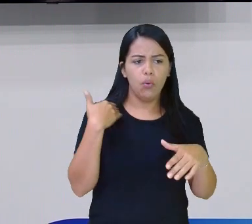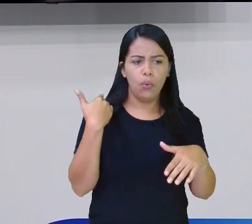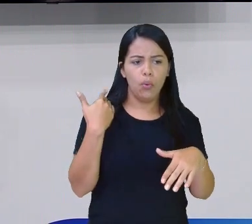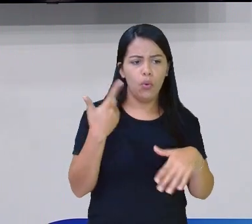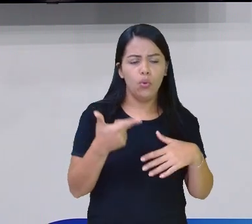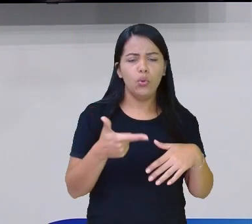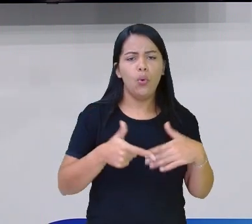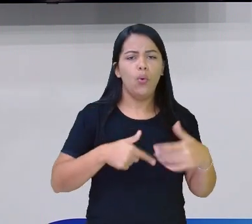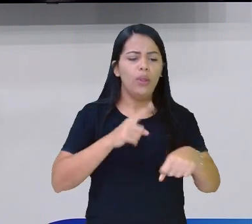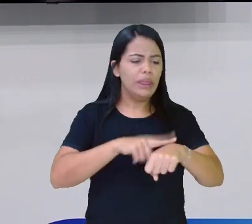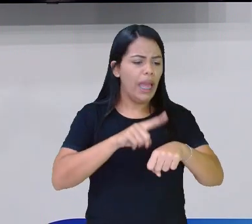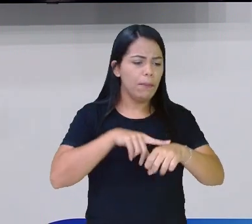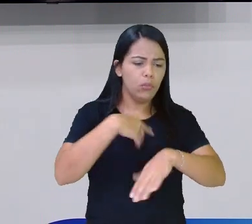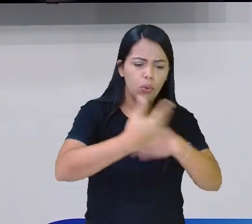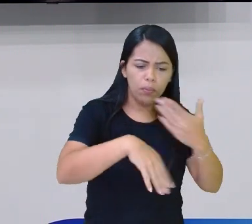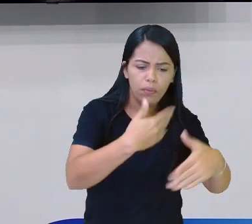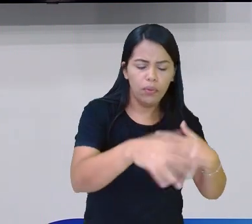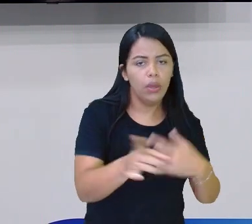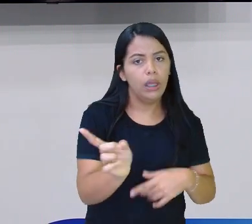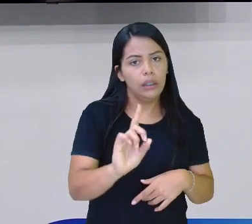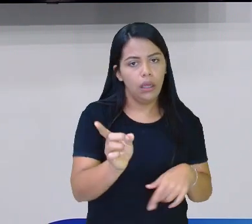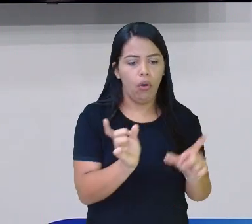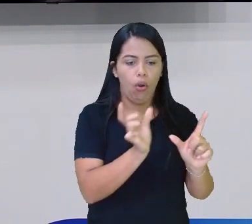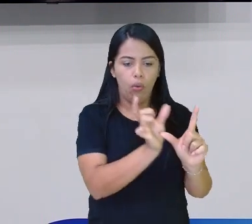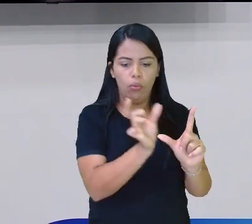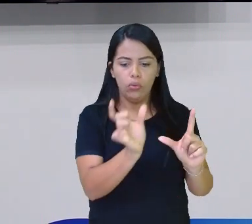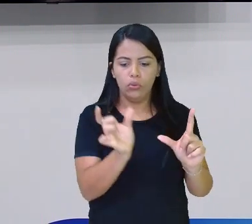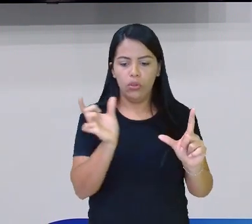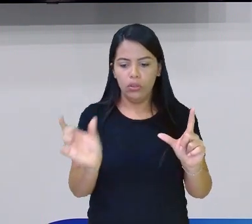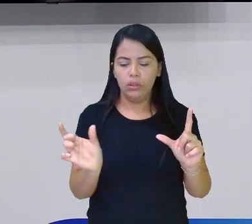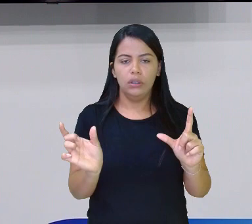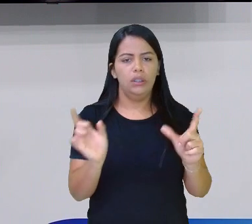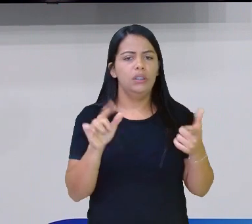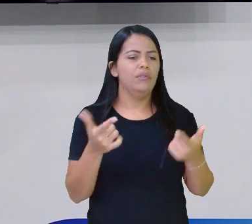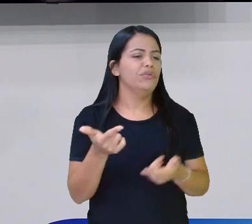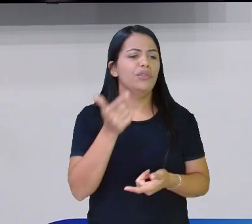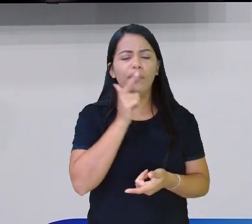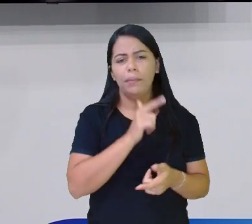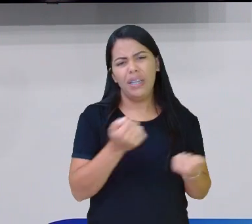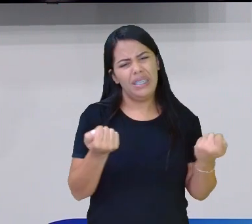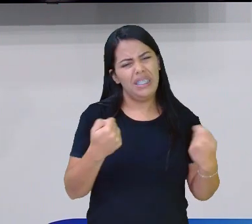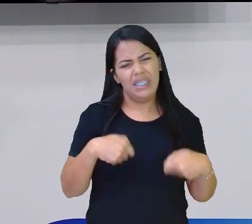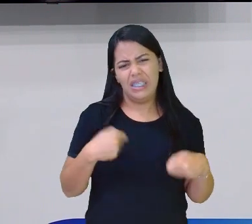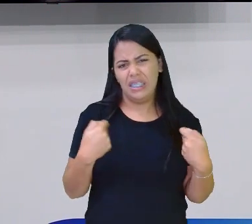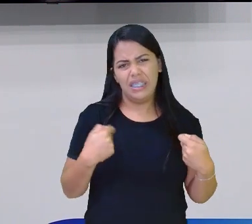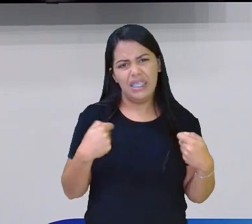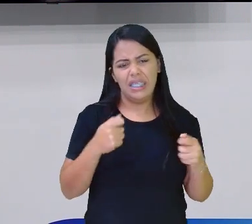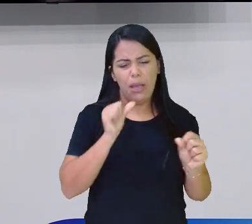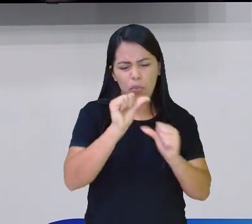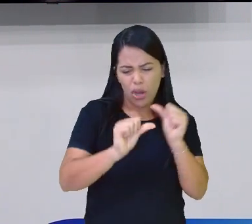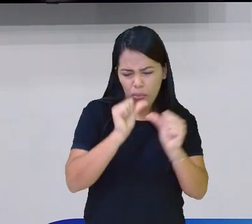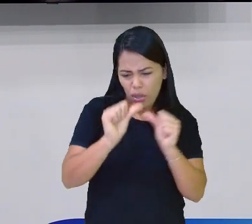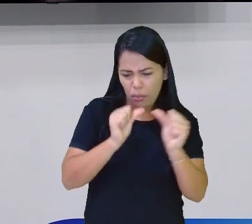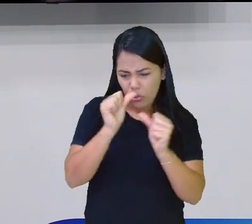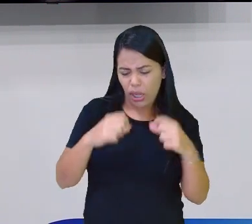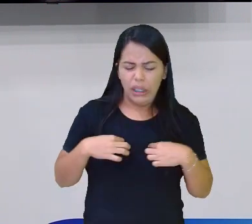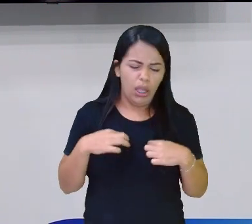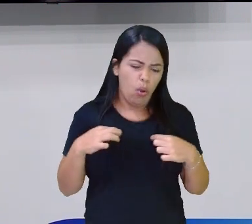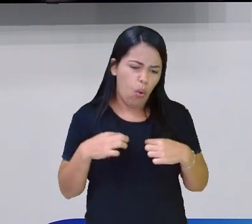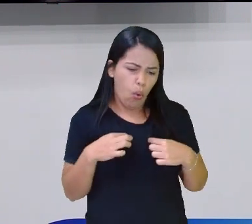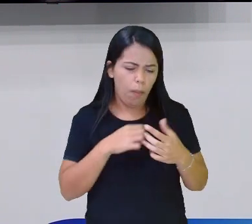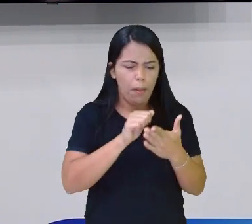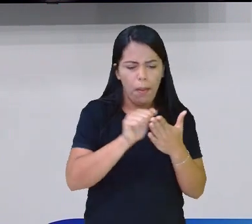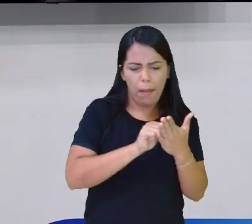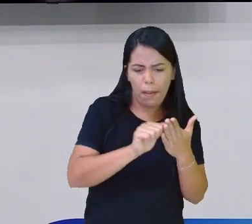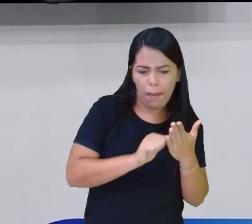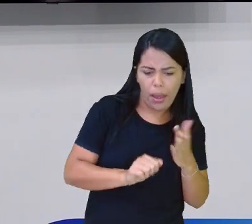B. Então, do primeiro quadrinho para o segundo, não deu tempo para ela trocar de roupa, concorda comigo? Então, são esses detalhes. Vai repetir a mesma roupa, o mesmo